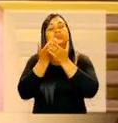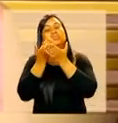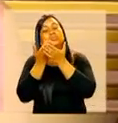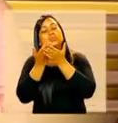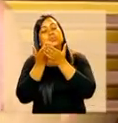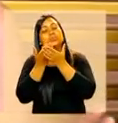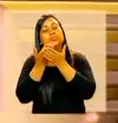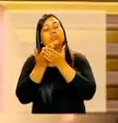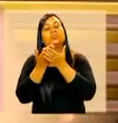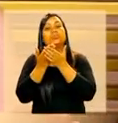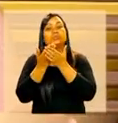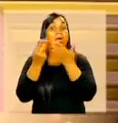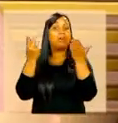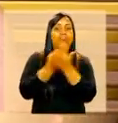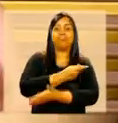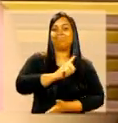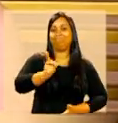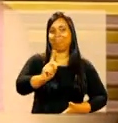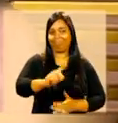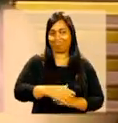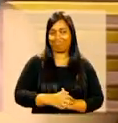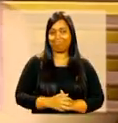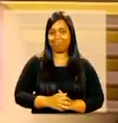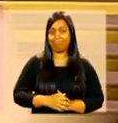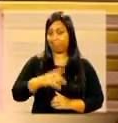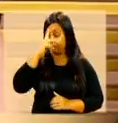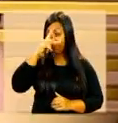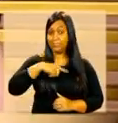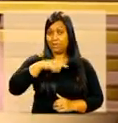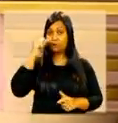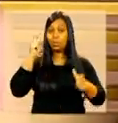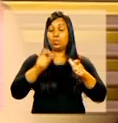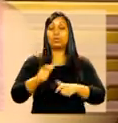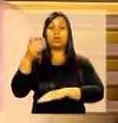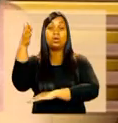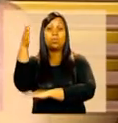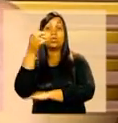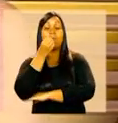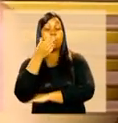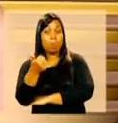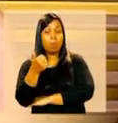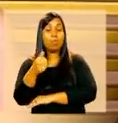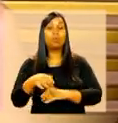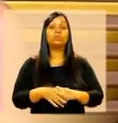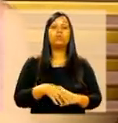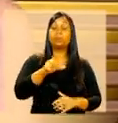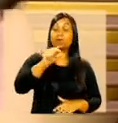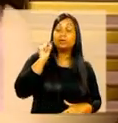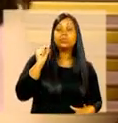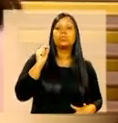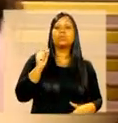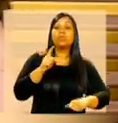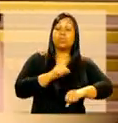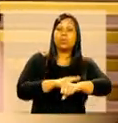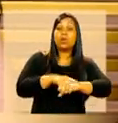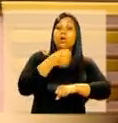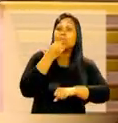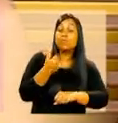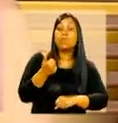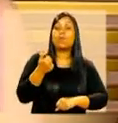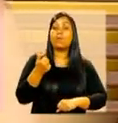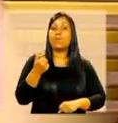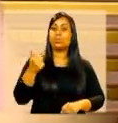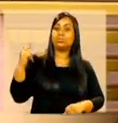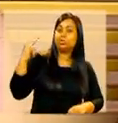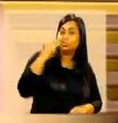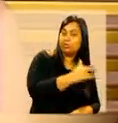estuda, você não erra. Para mim, a escolha de um bom hotel, a escolha de um horário bom de voo, eu